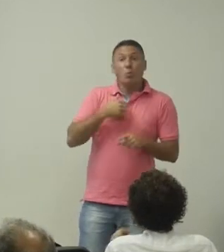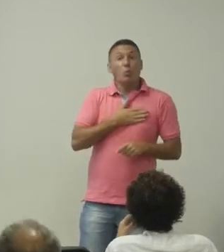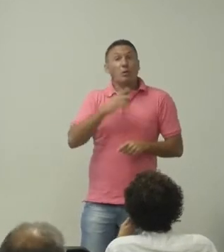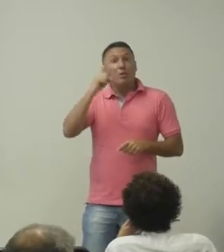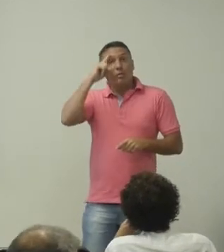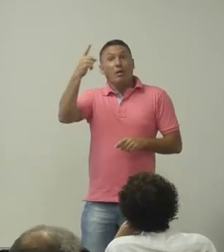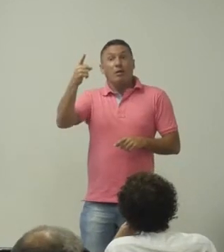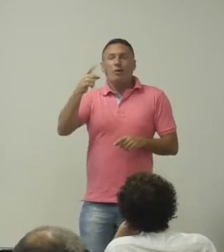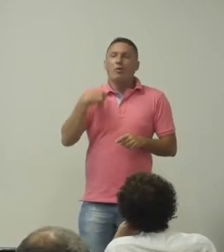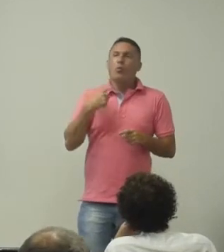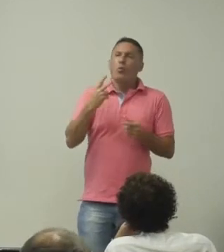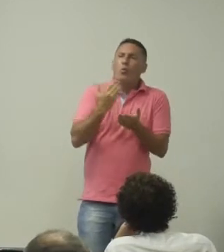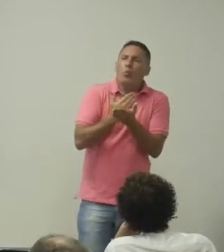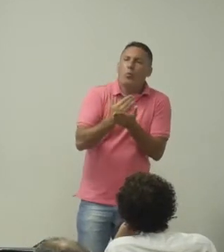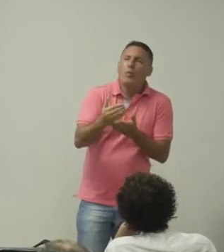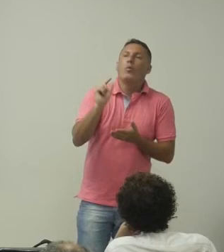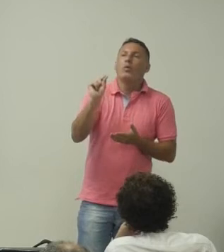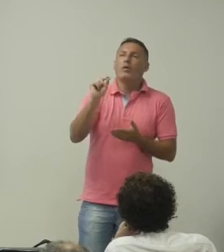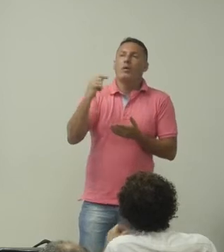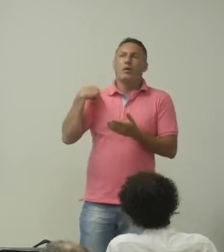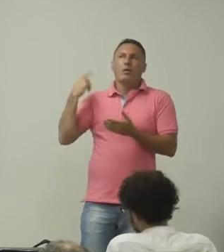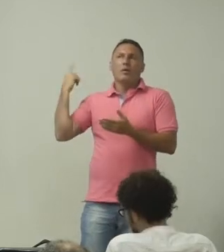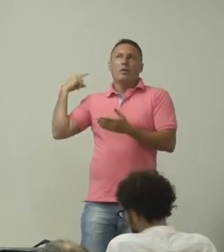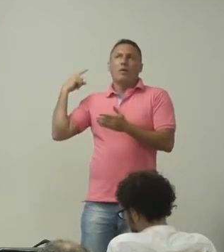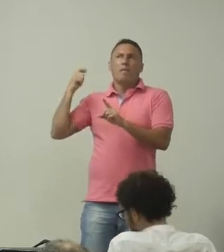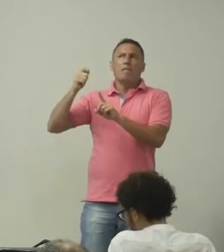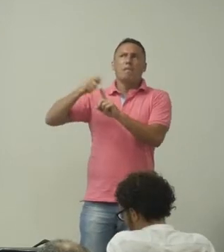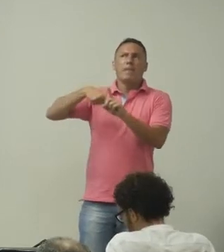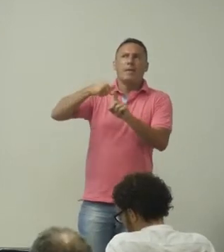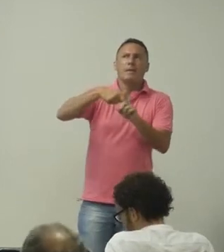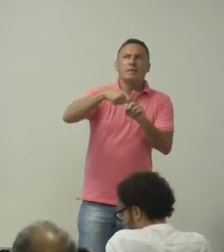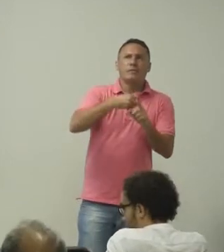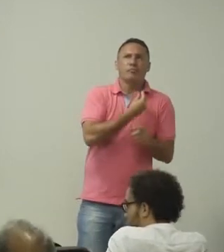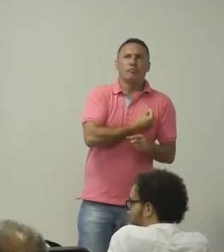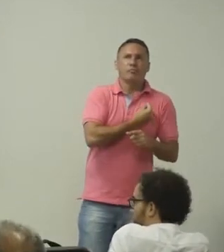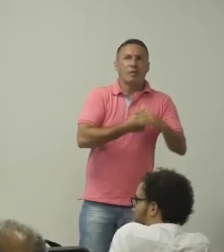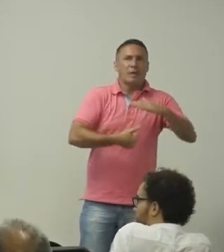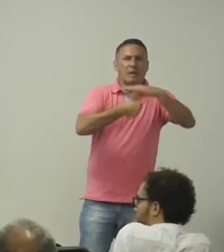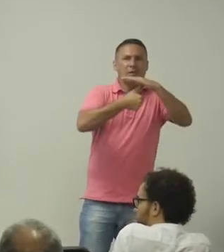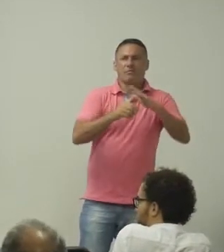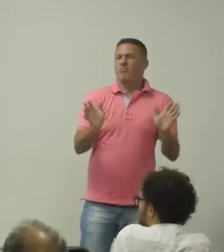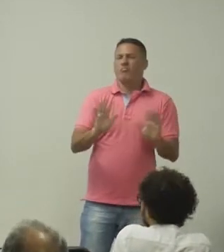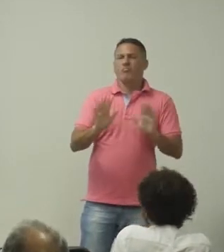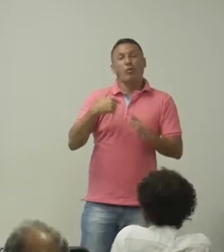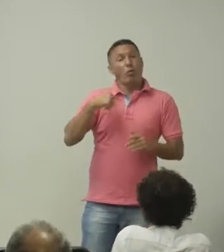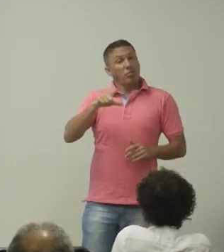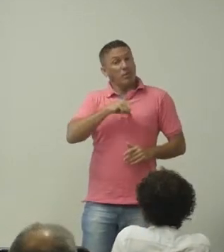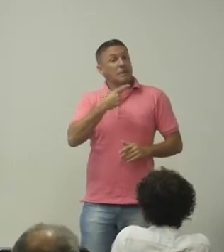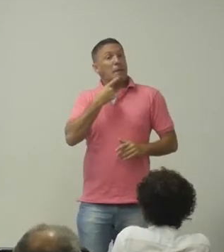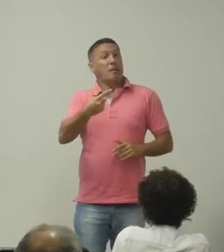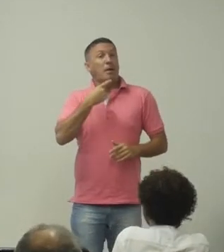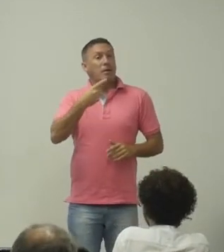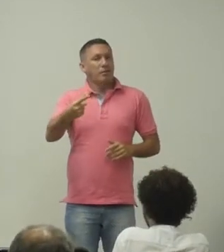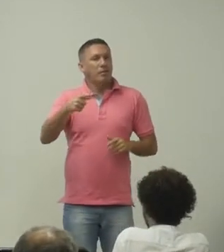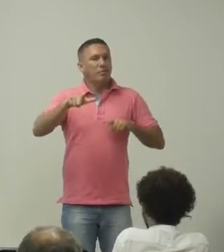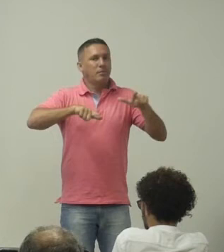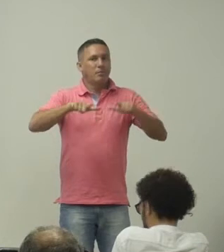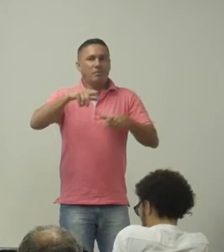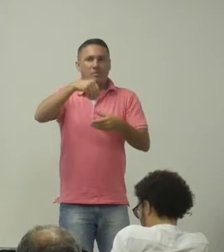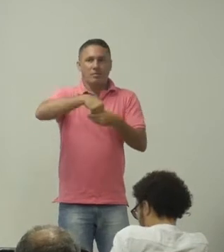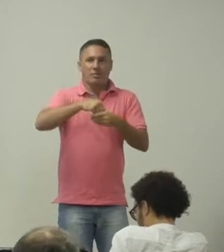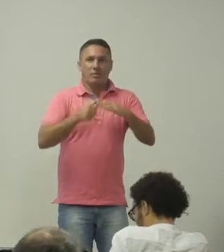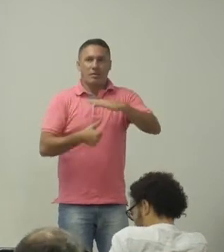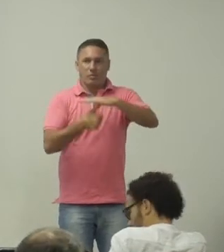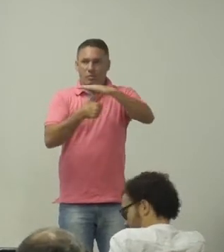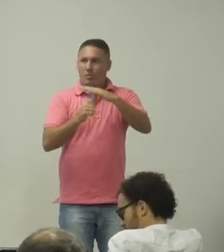contar quantas semanas eu tenho, e todo mundo que me perguntar quantos anos, eu falo, não sei, eu sei semanas. E aí,